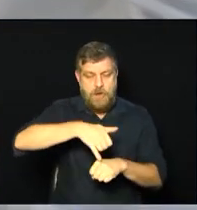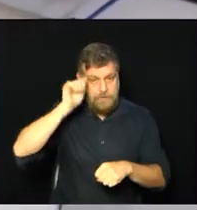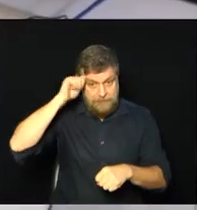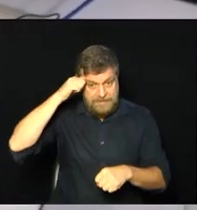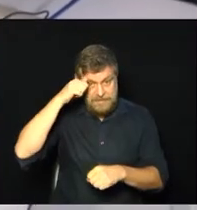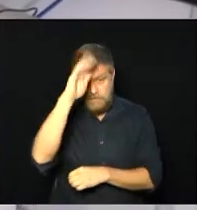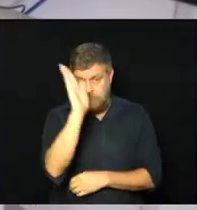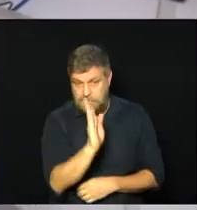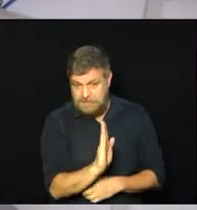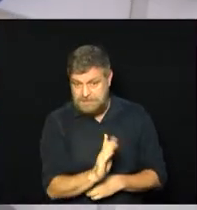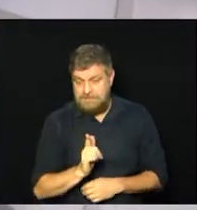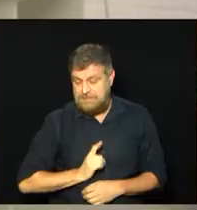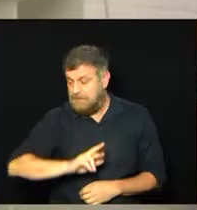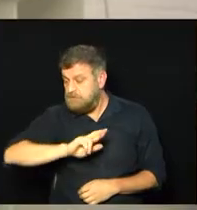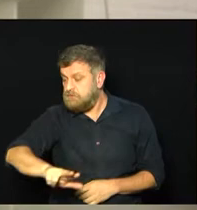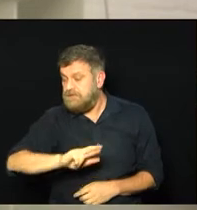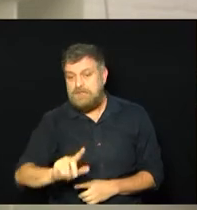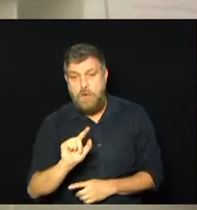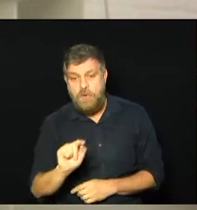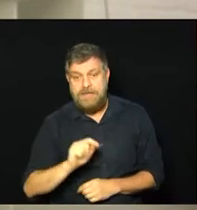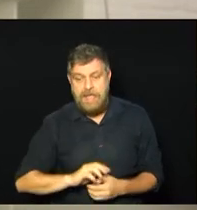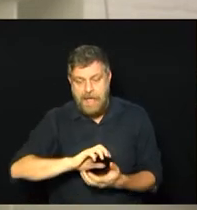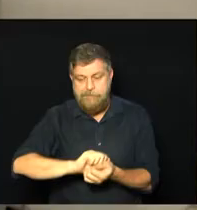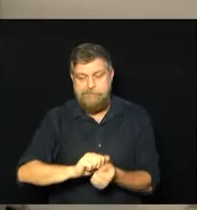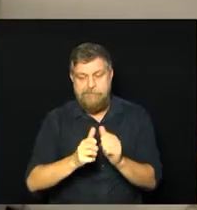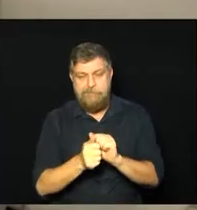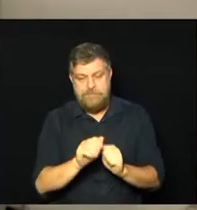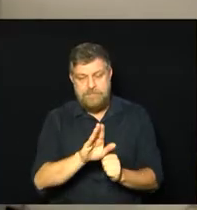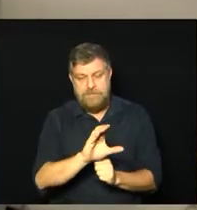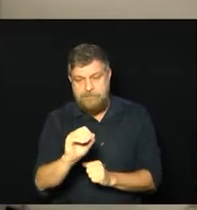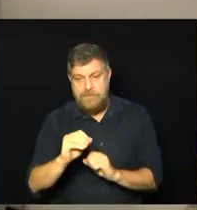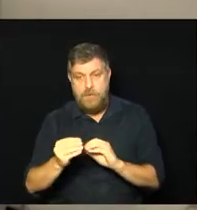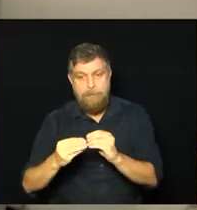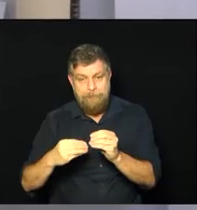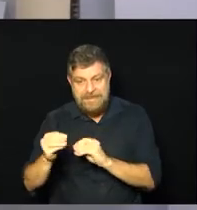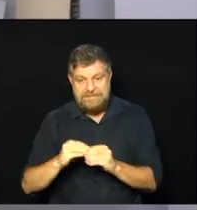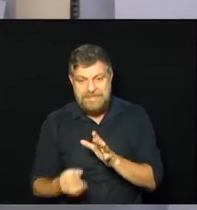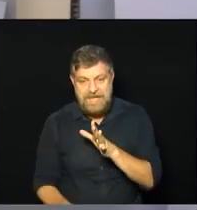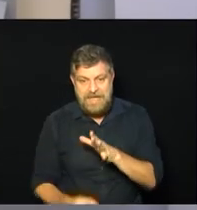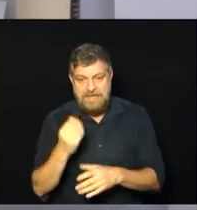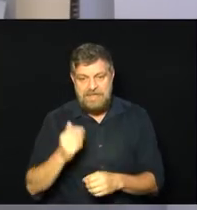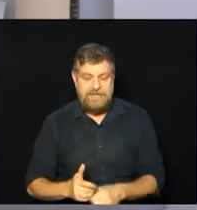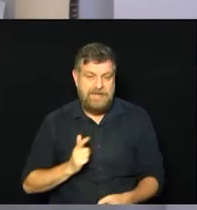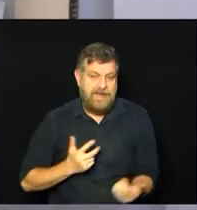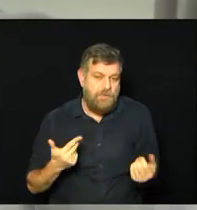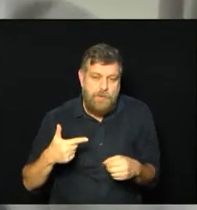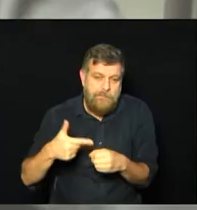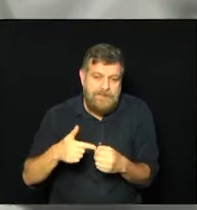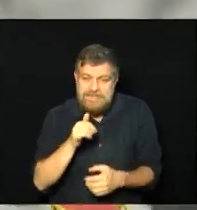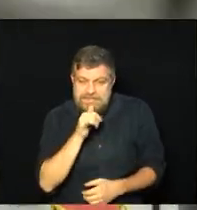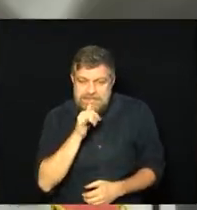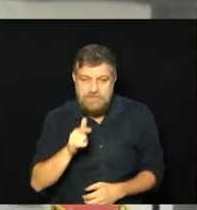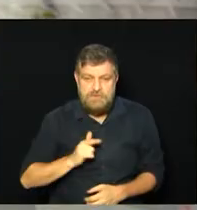um diferencial que é biomassa, e a partir da biomassa poder produzir combustíveis, como por exemplo